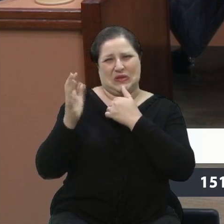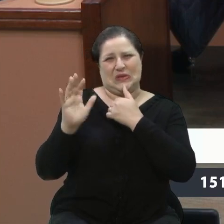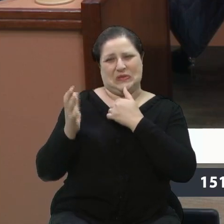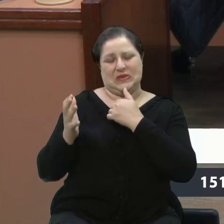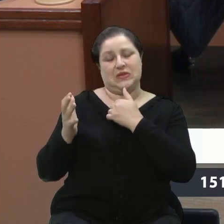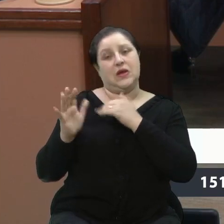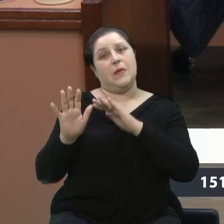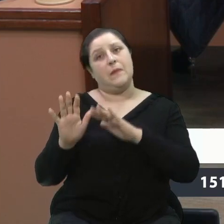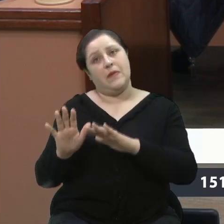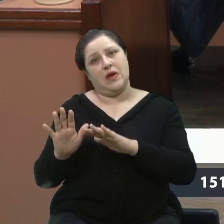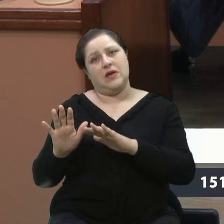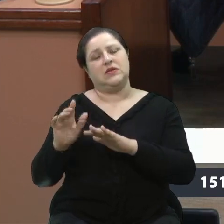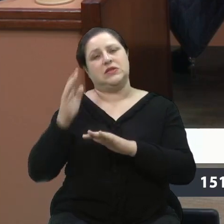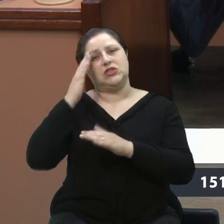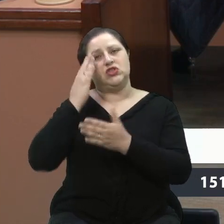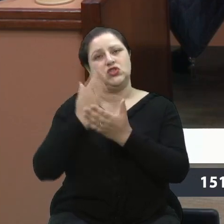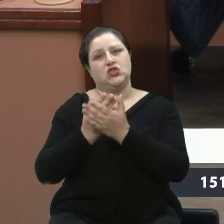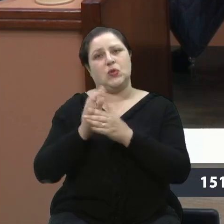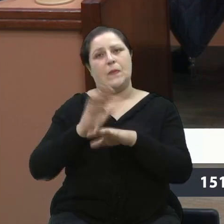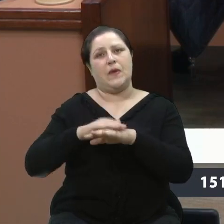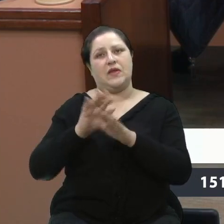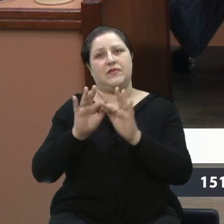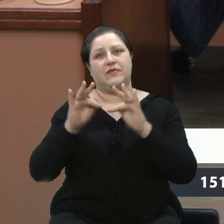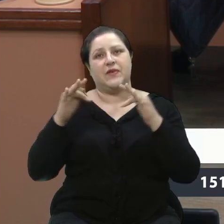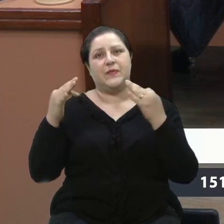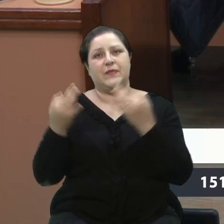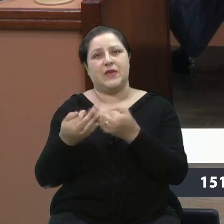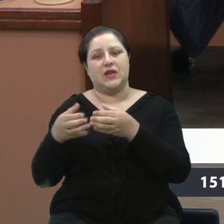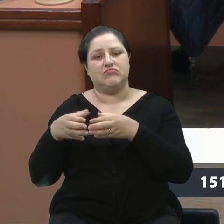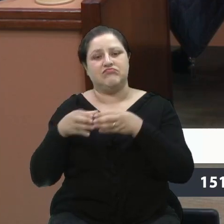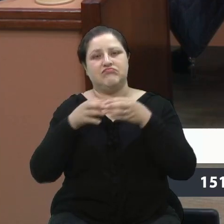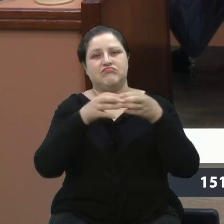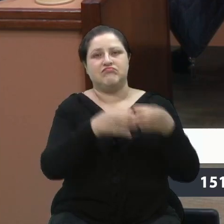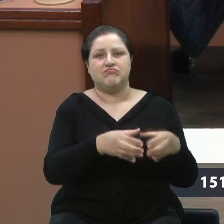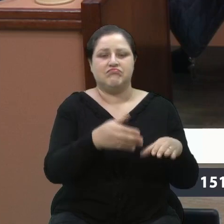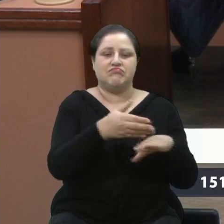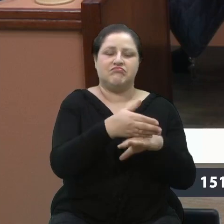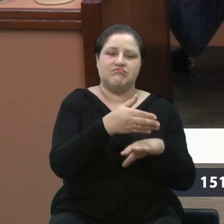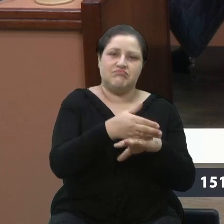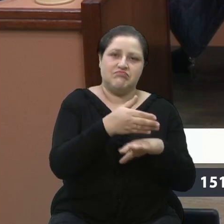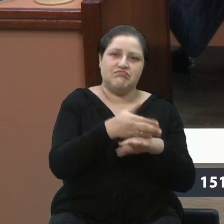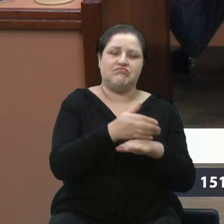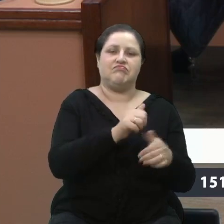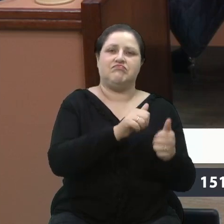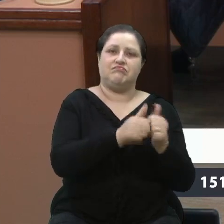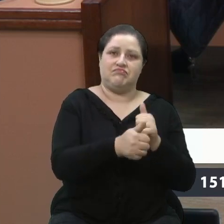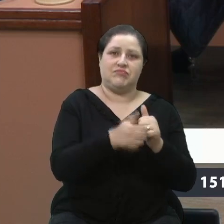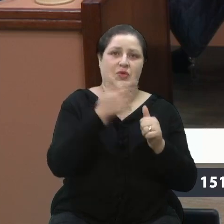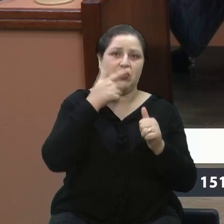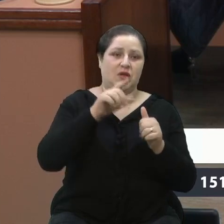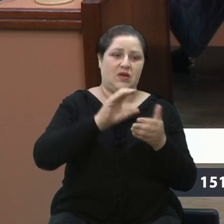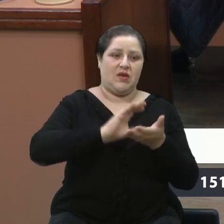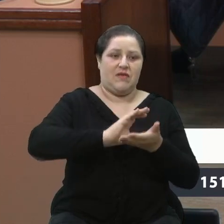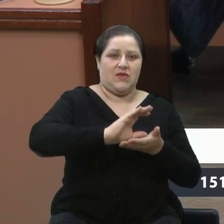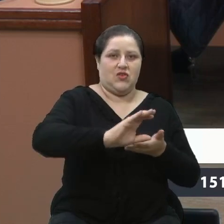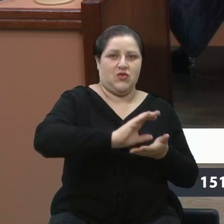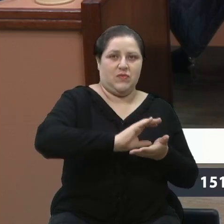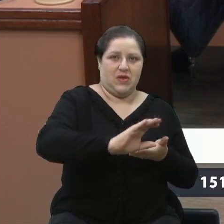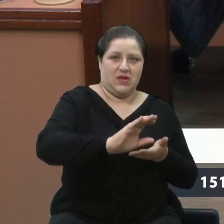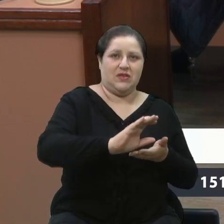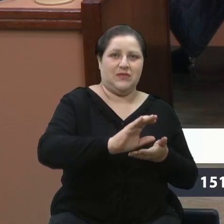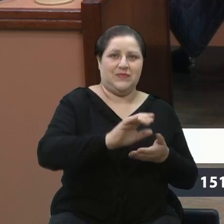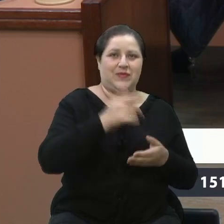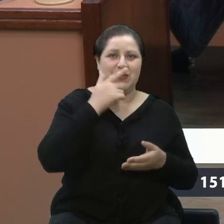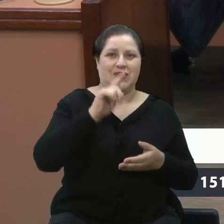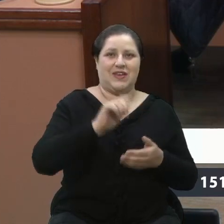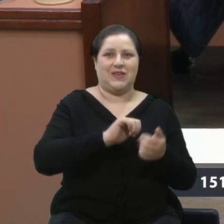famílias estiverem presentes, e quanto mais haja investimentos, e realmente estão acontecendo, o